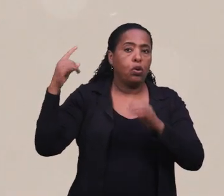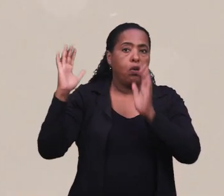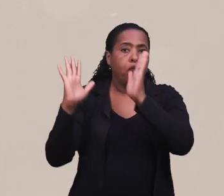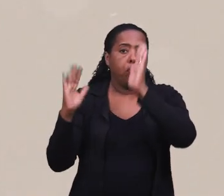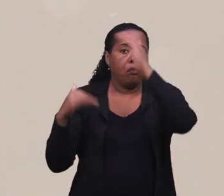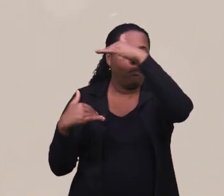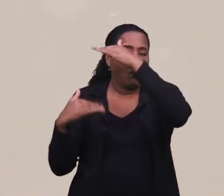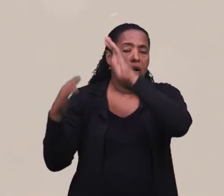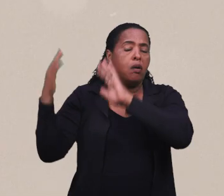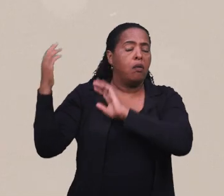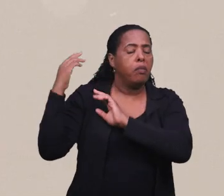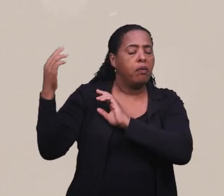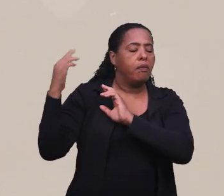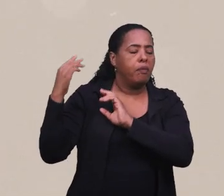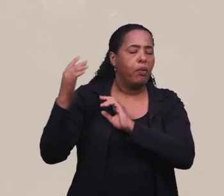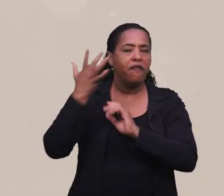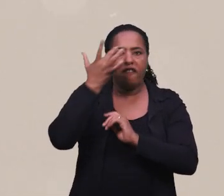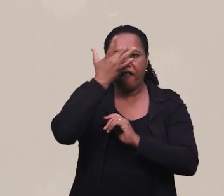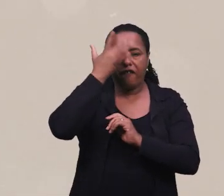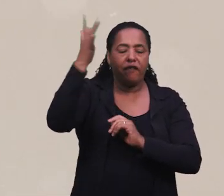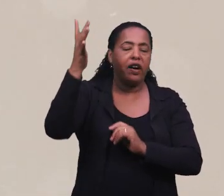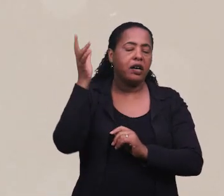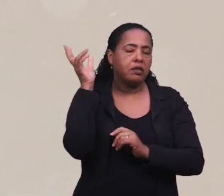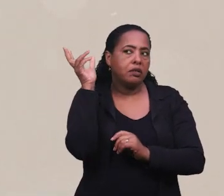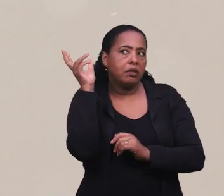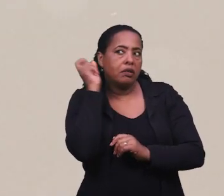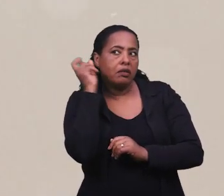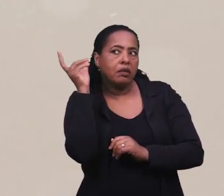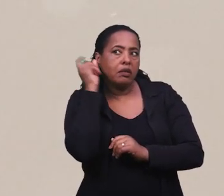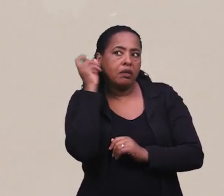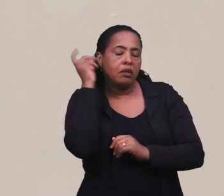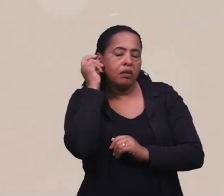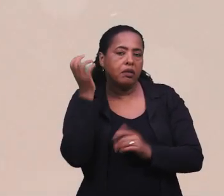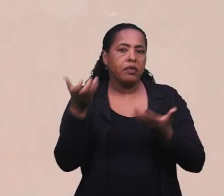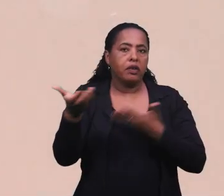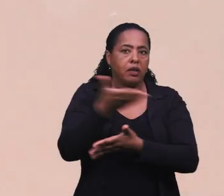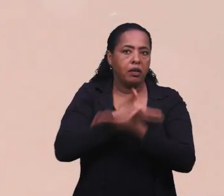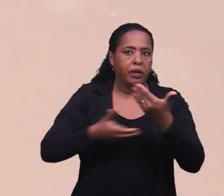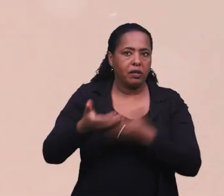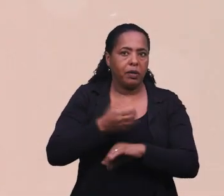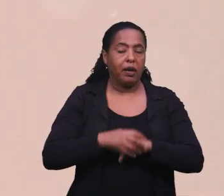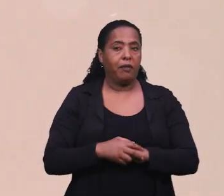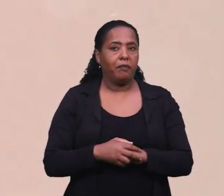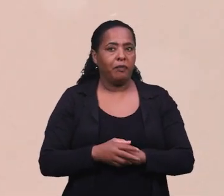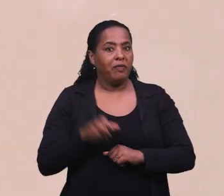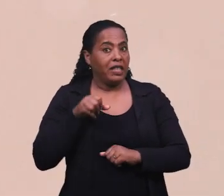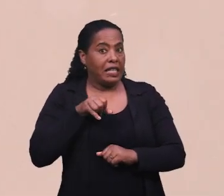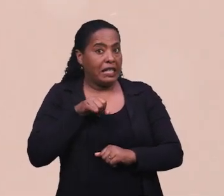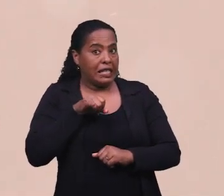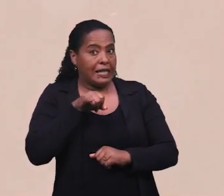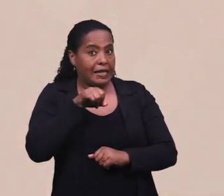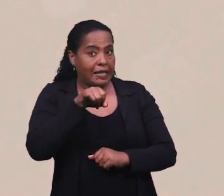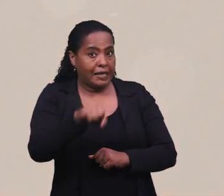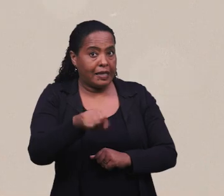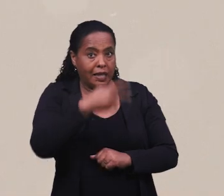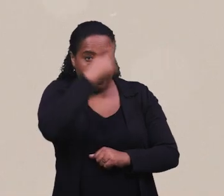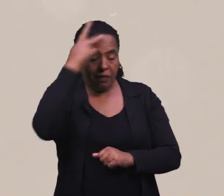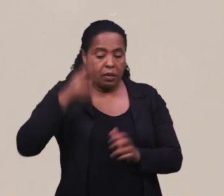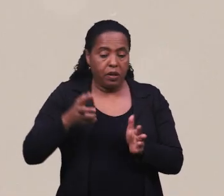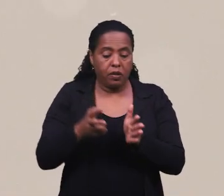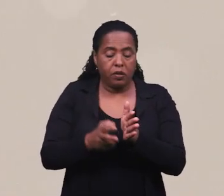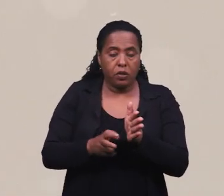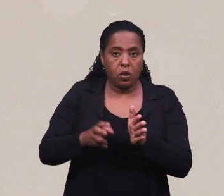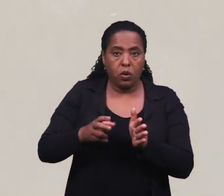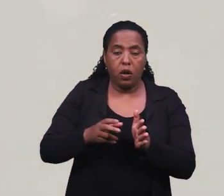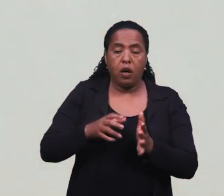Eu me chamo Givanildo, sou da Igreja Lídia do Sol, faço parte do Ministério Pastor Abel. E nós estamos